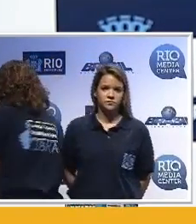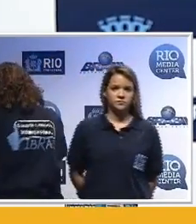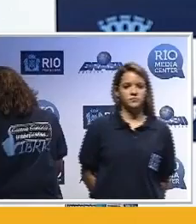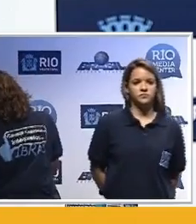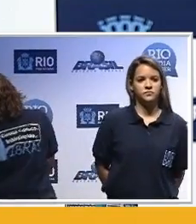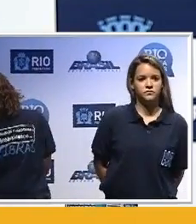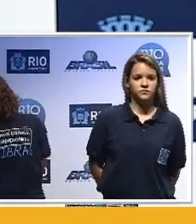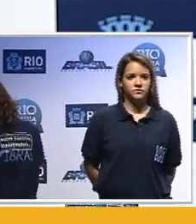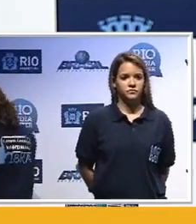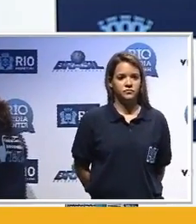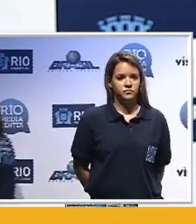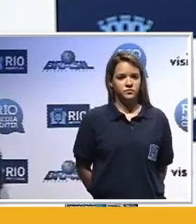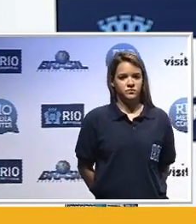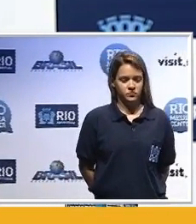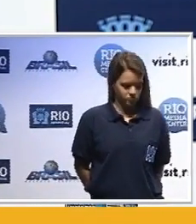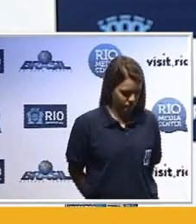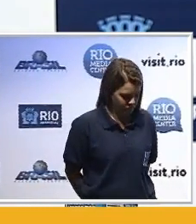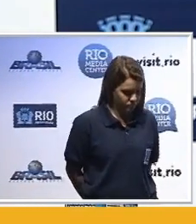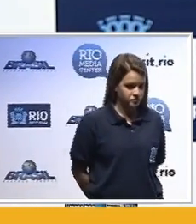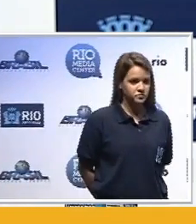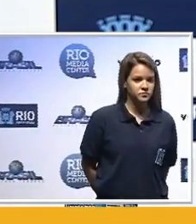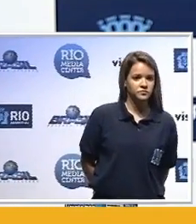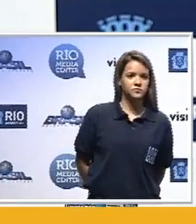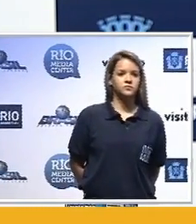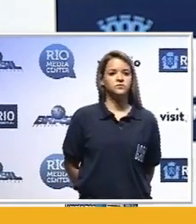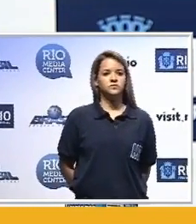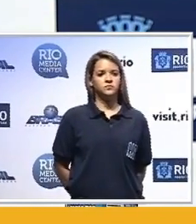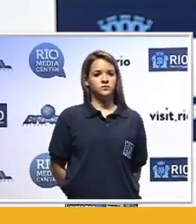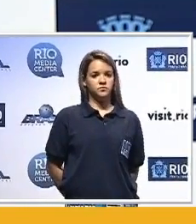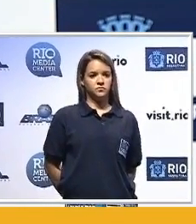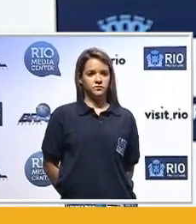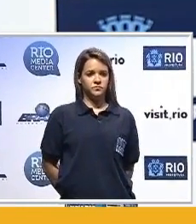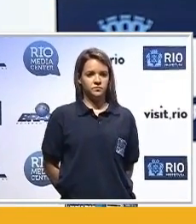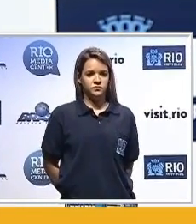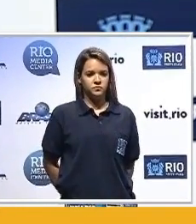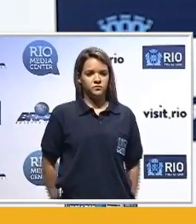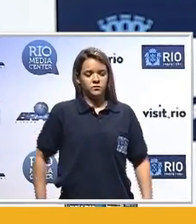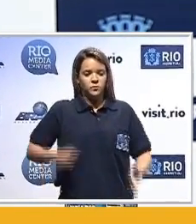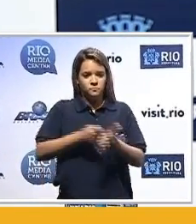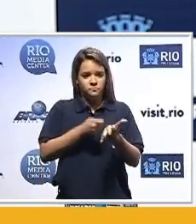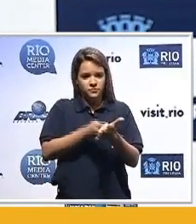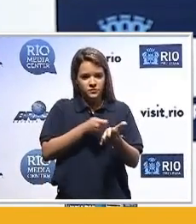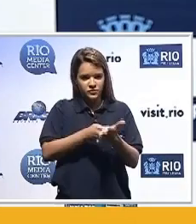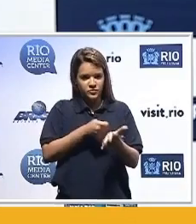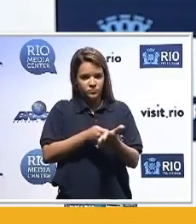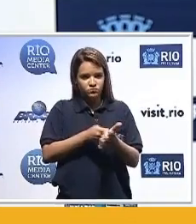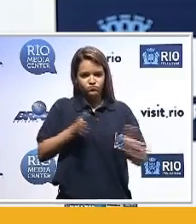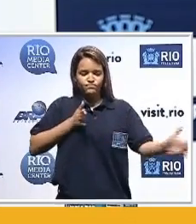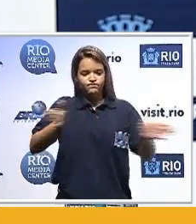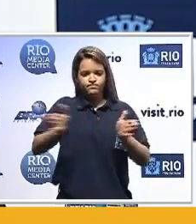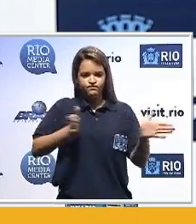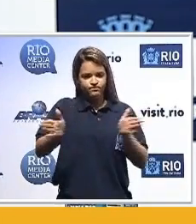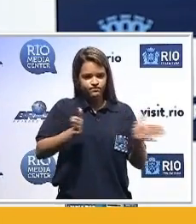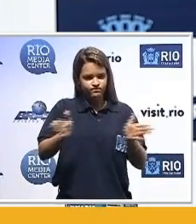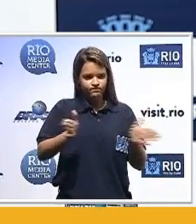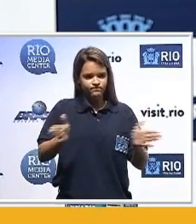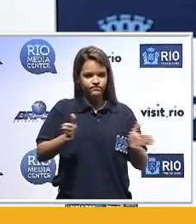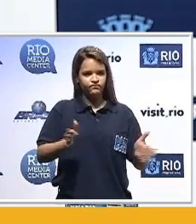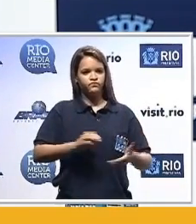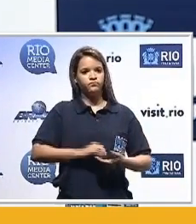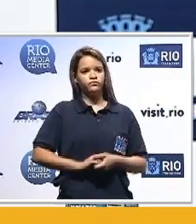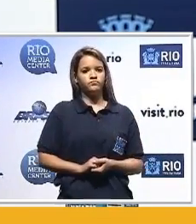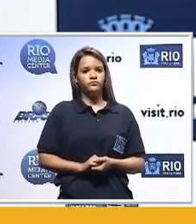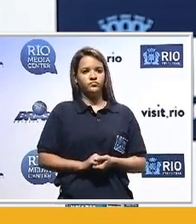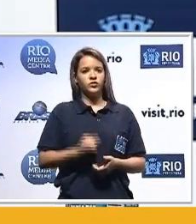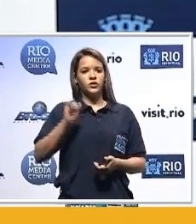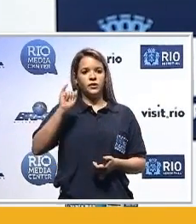obrigatório você ter nem só o acesso, mas também ter os locais onde você possa ficar. E a Embratur e